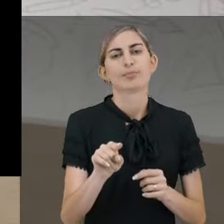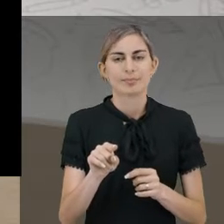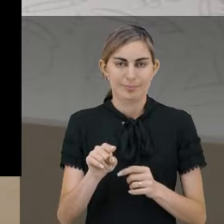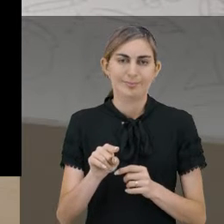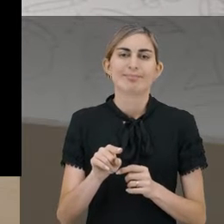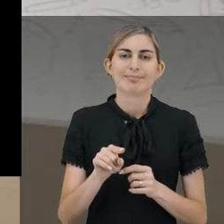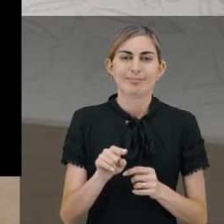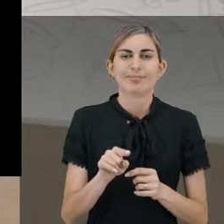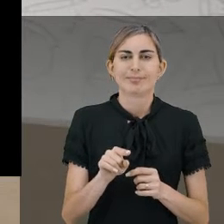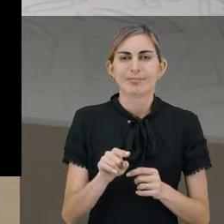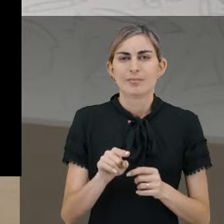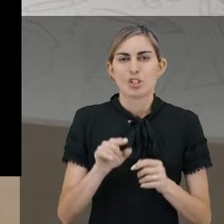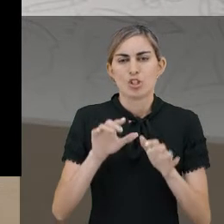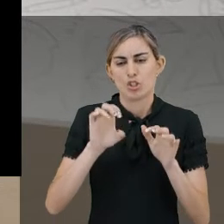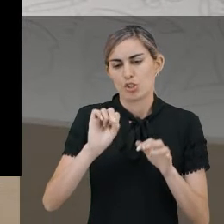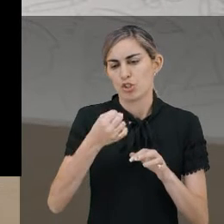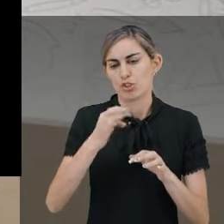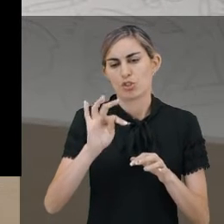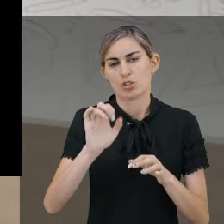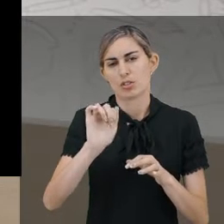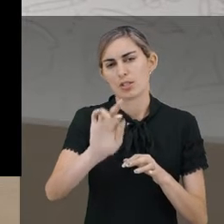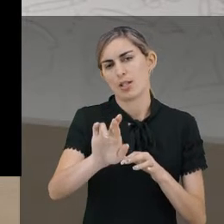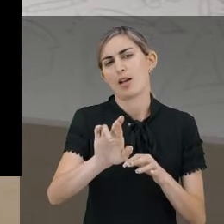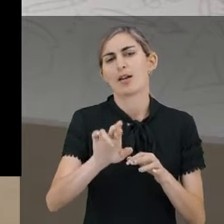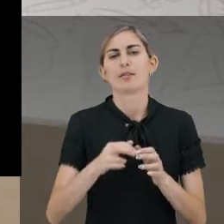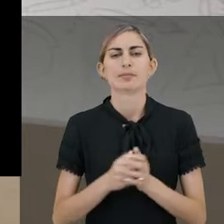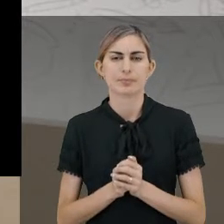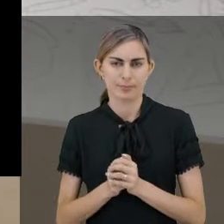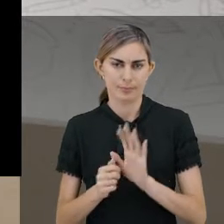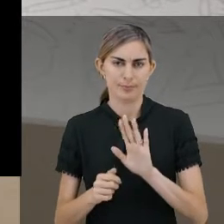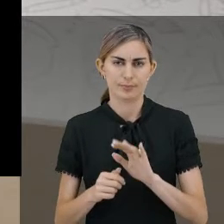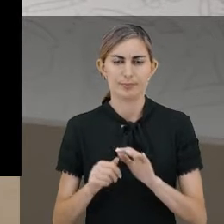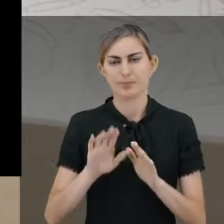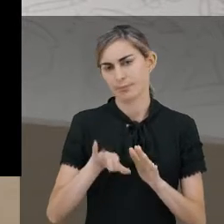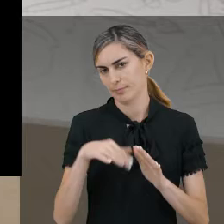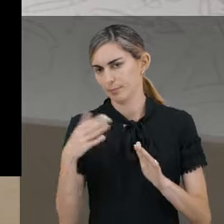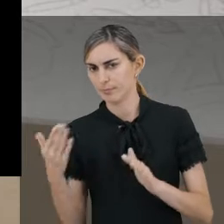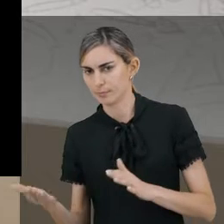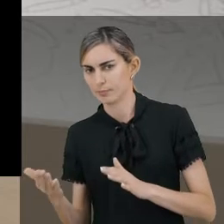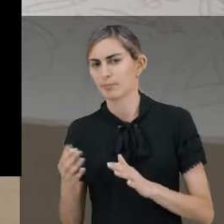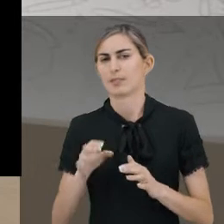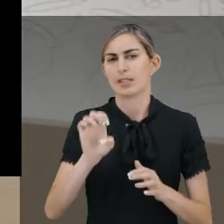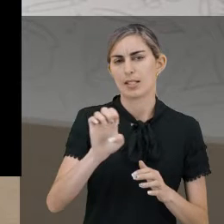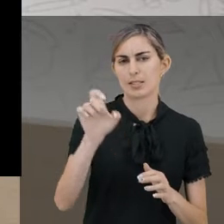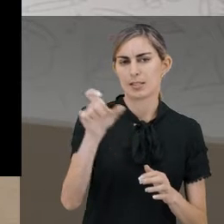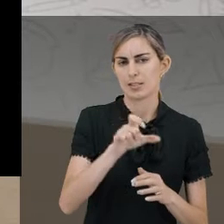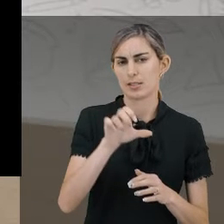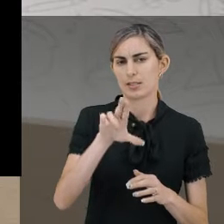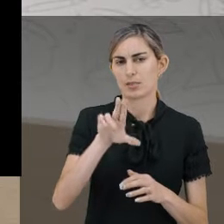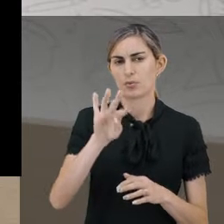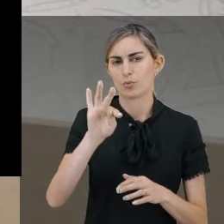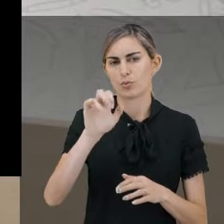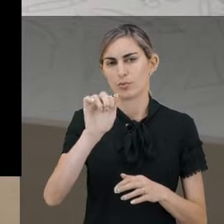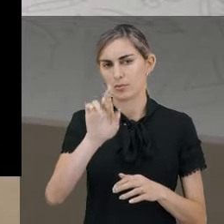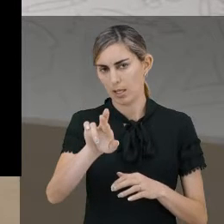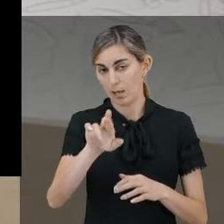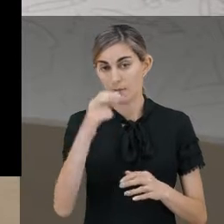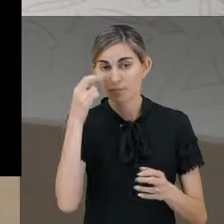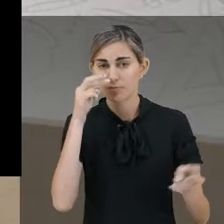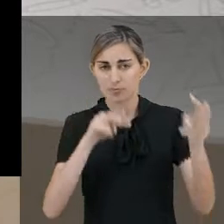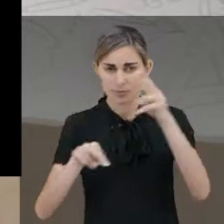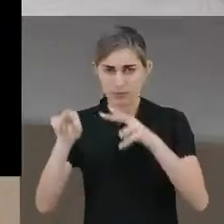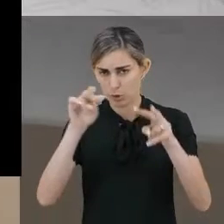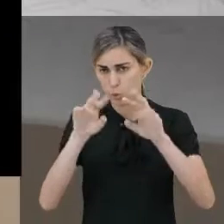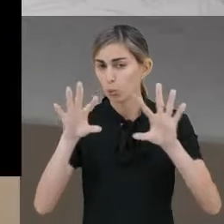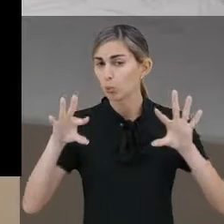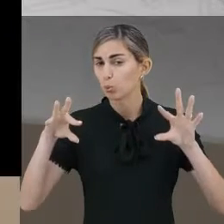clicar no botão que está do nosso lado direito, executar. É possível